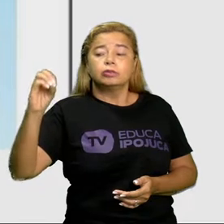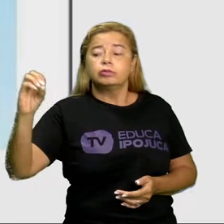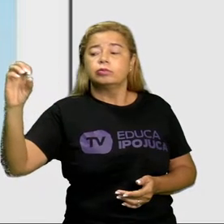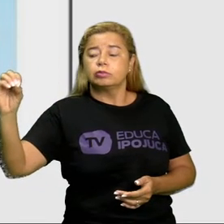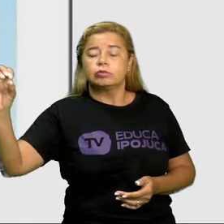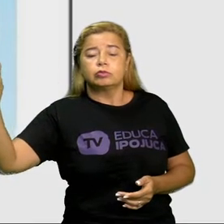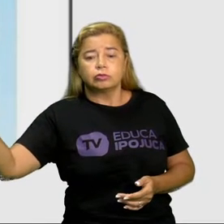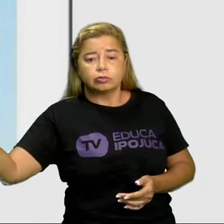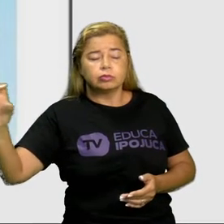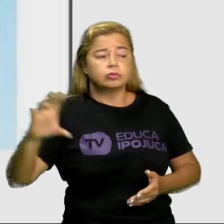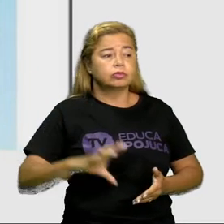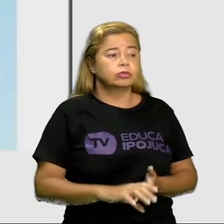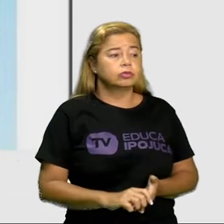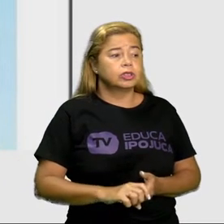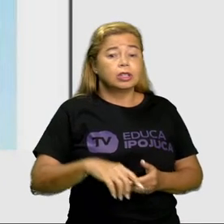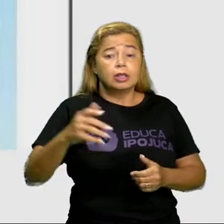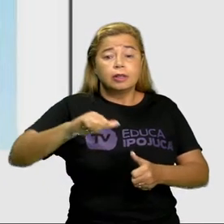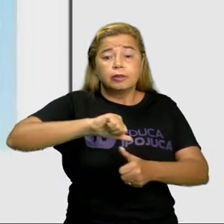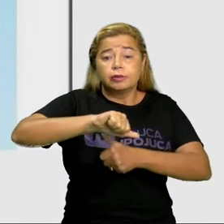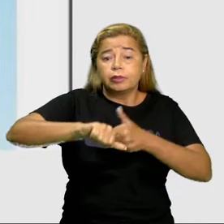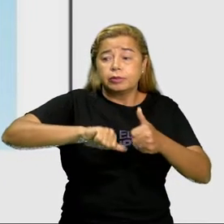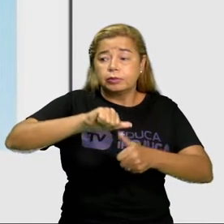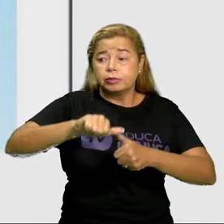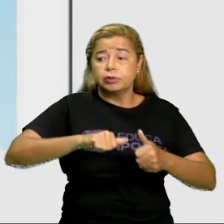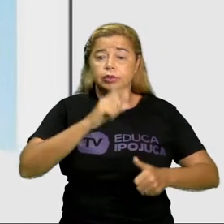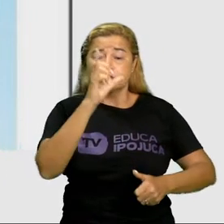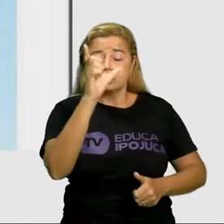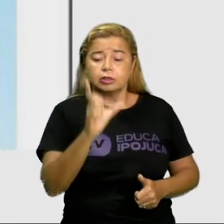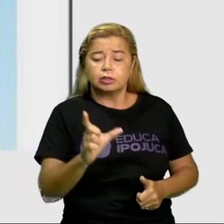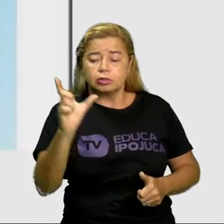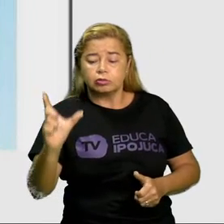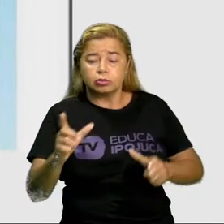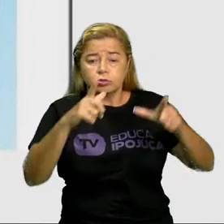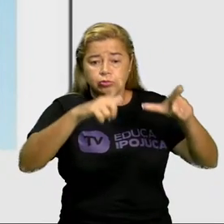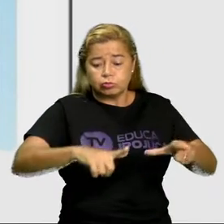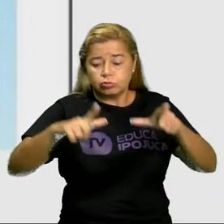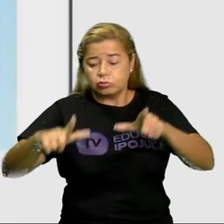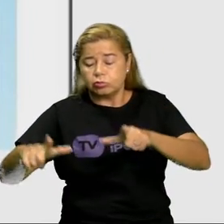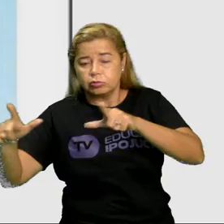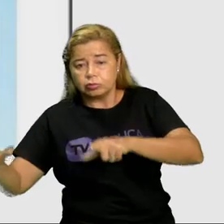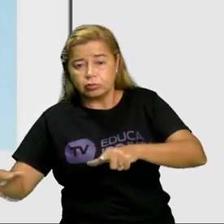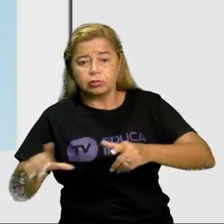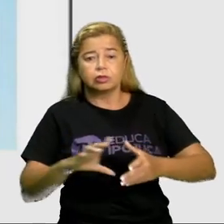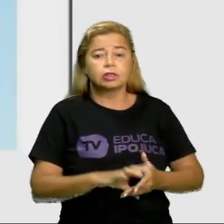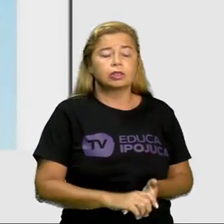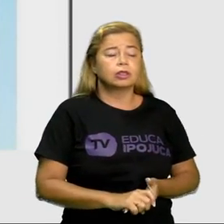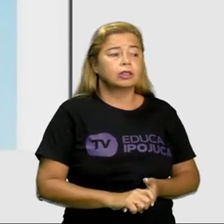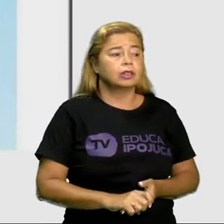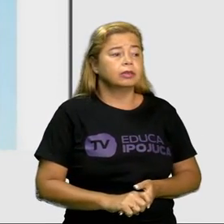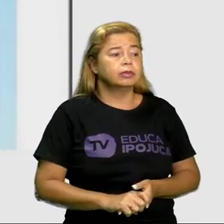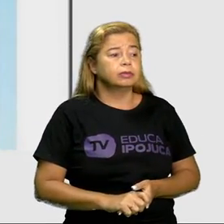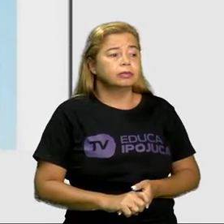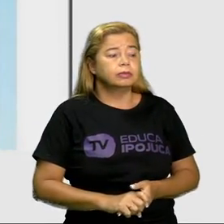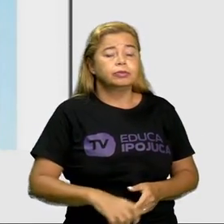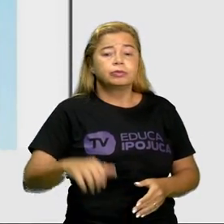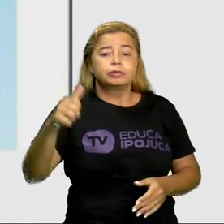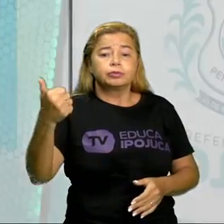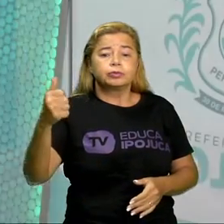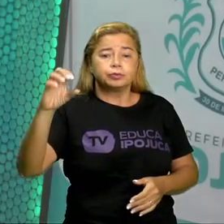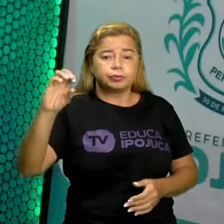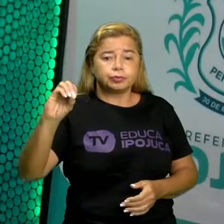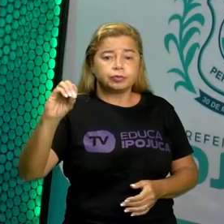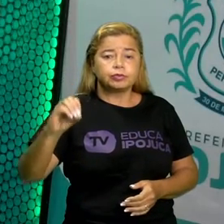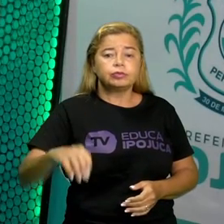já vai mudando de acordo com a posição dele né os seis ele vai ser Vale 60 606 mil o